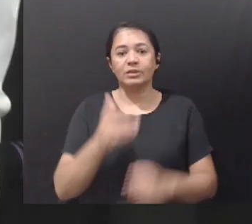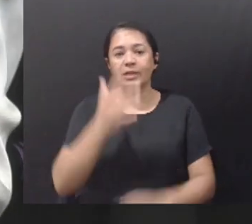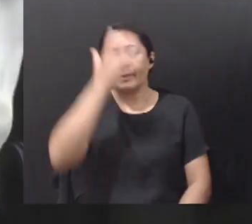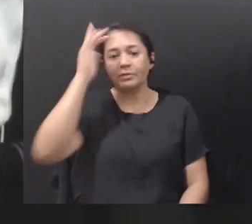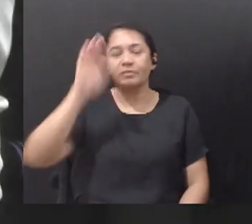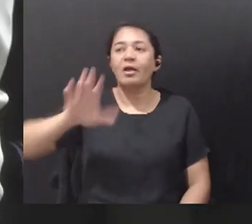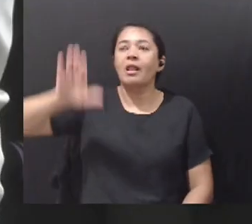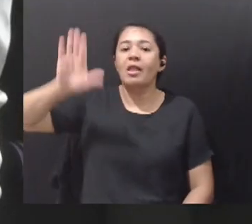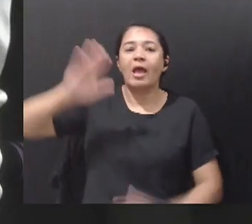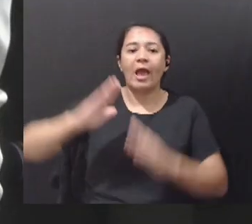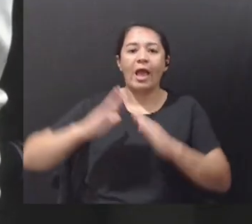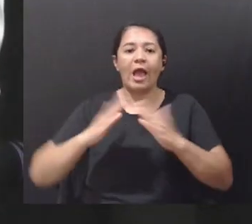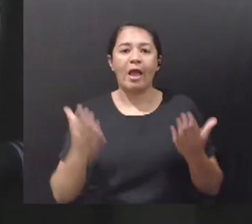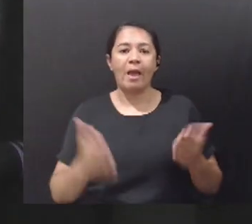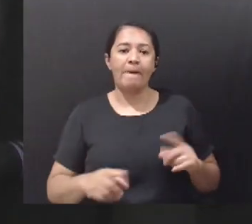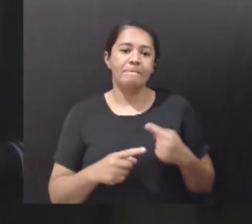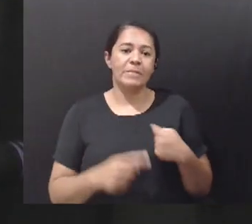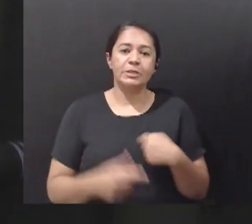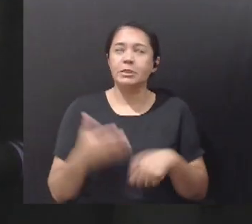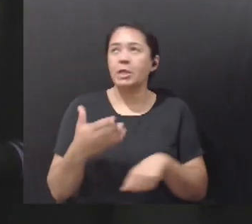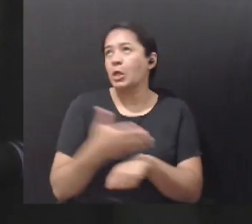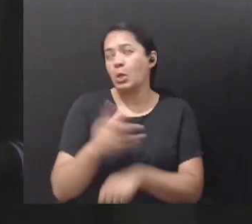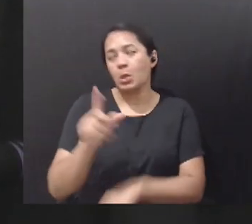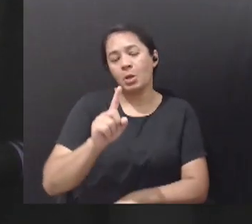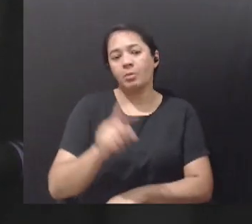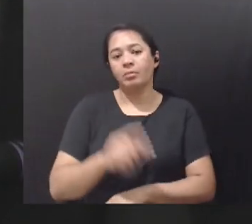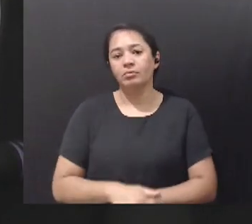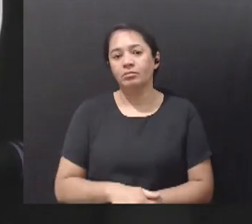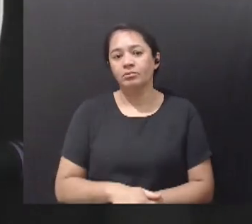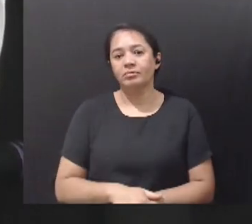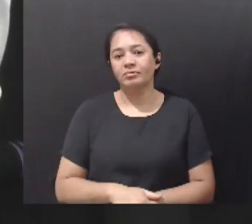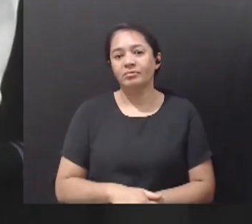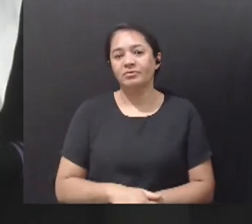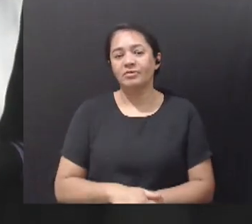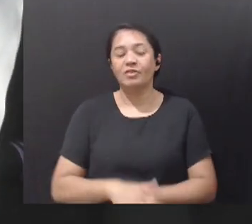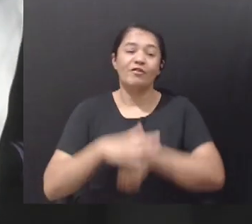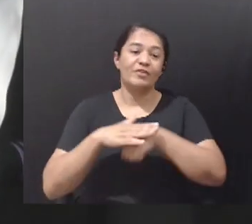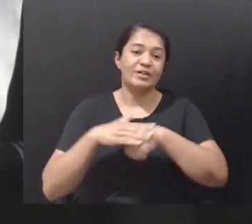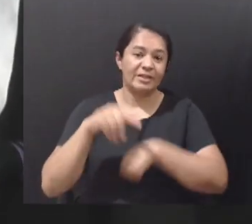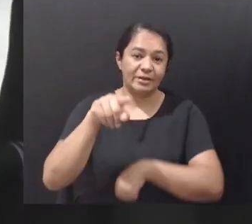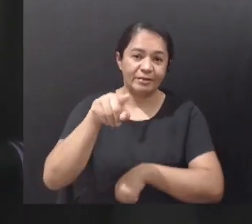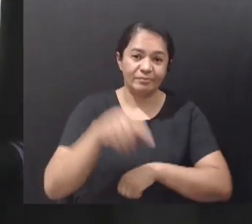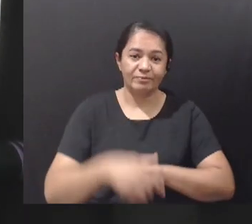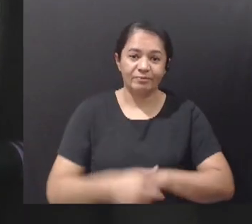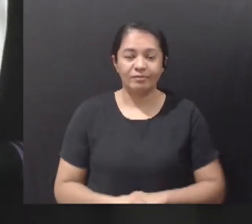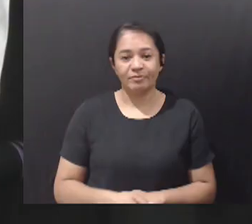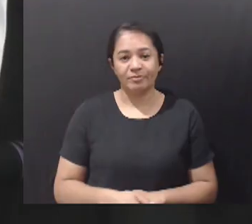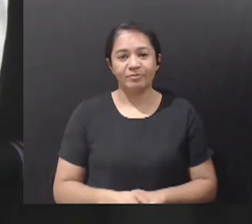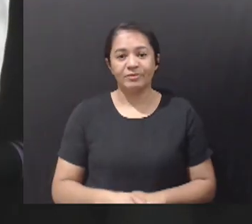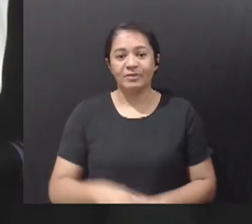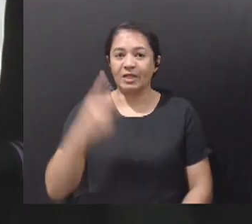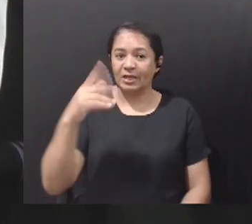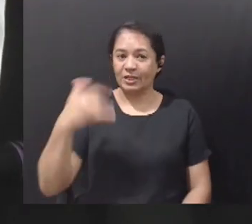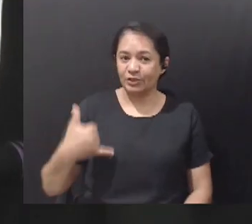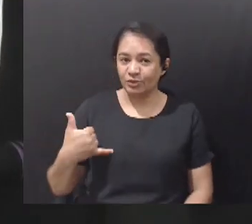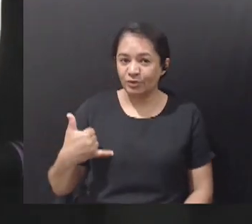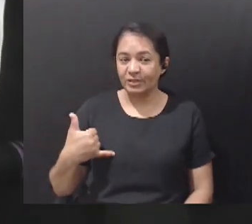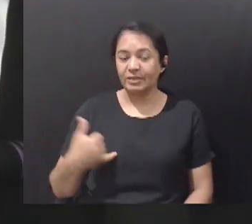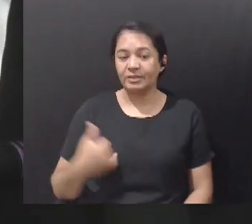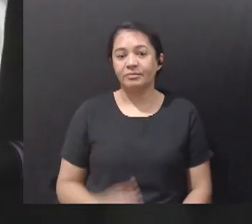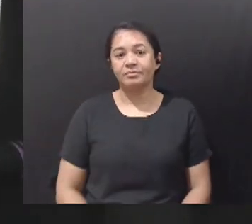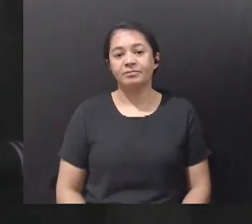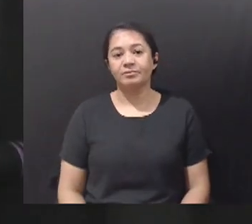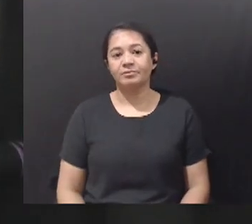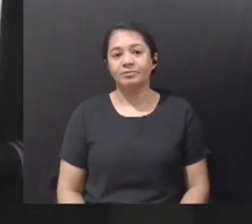falar: ah, mas eu não participei. Eu vou fazer muito carinho para você. Não sei a sua idade, né, se você pensa isso. Não participou porque